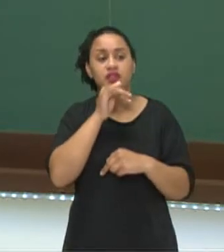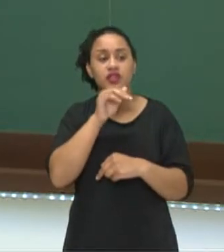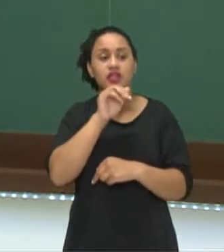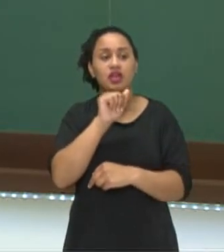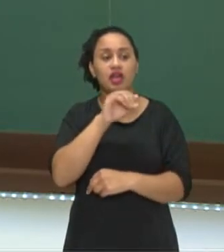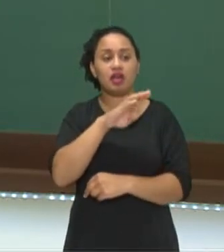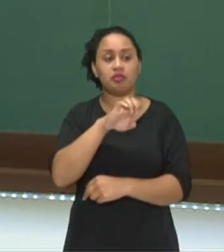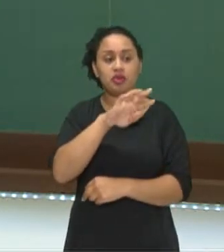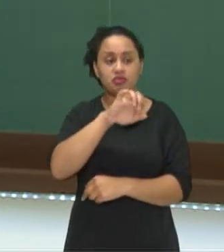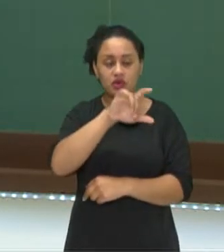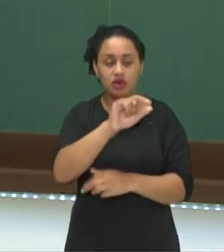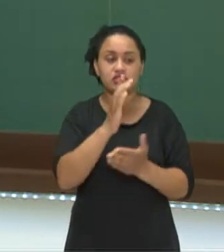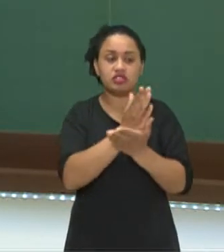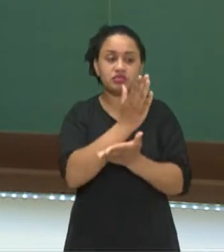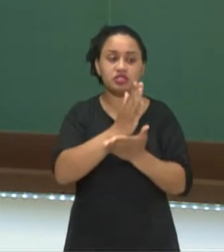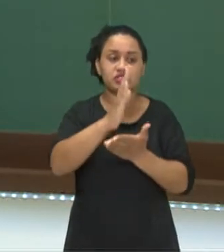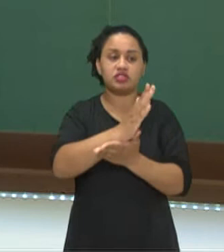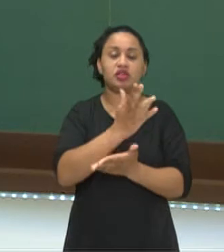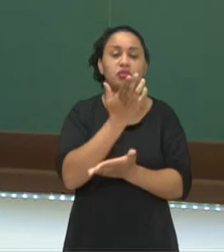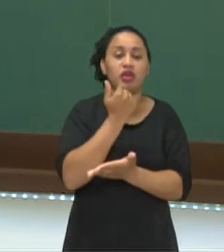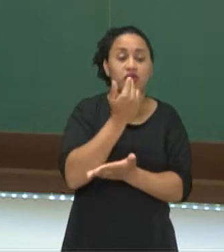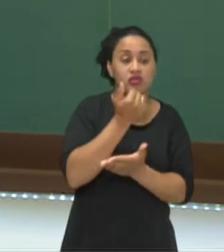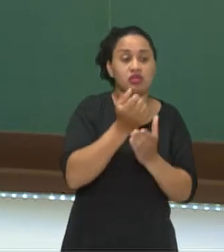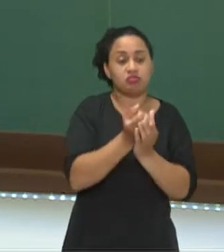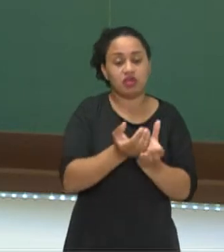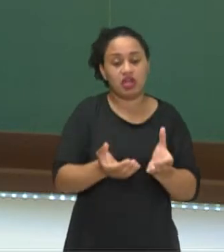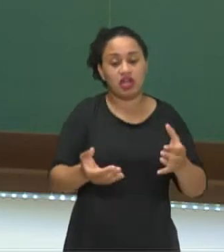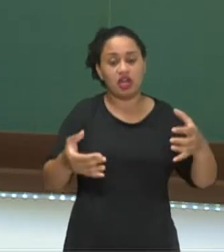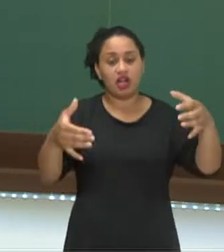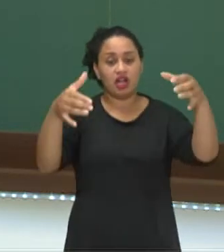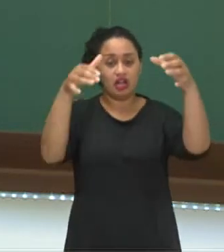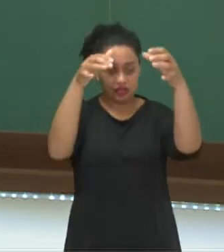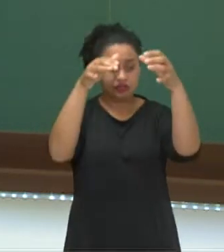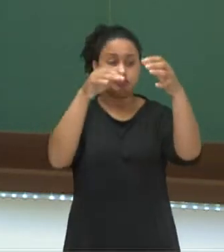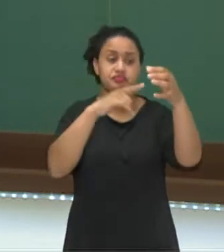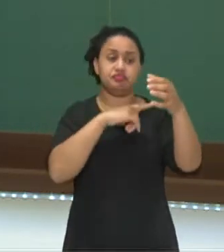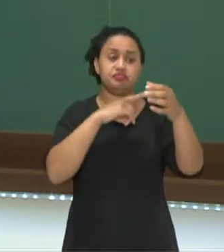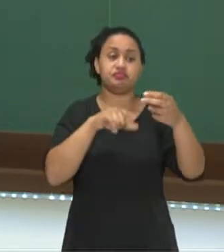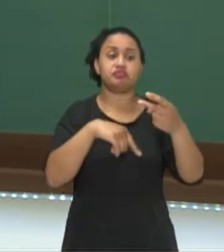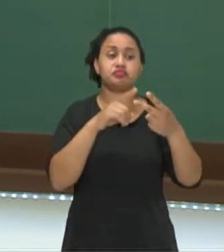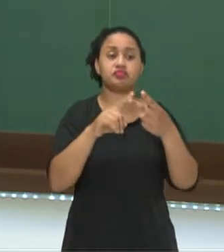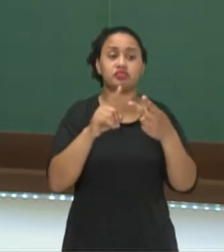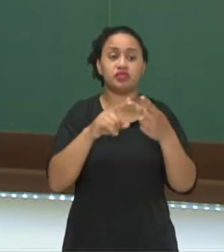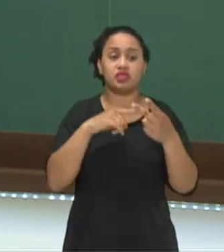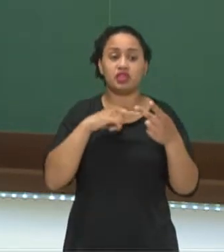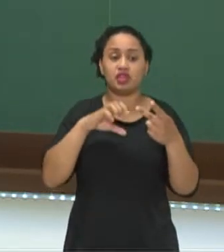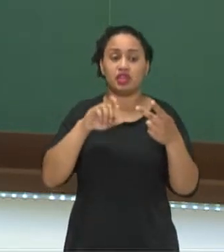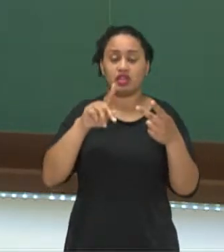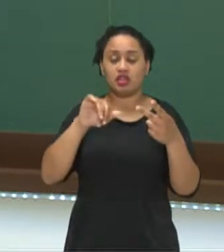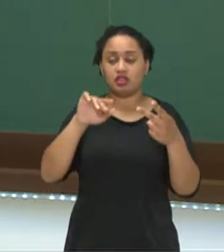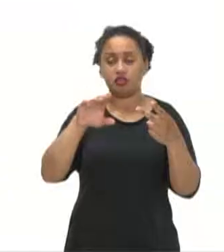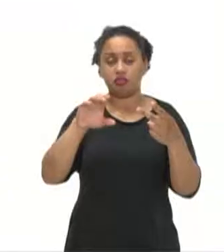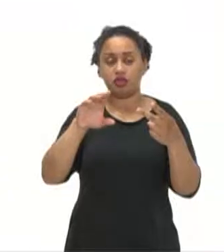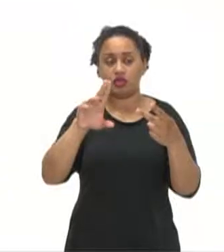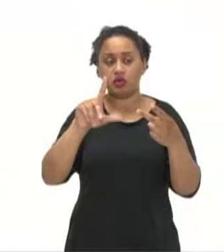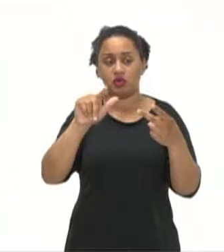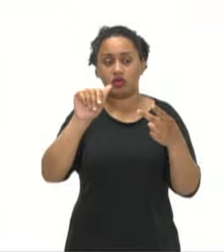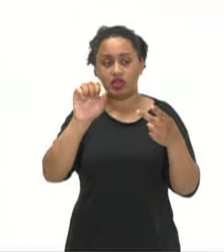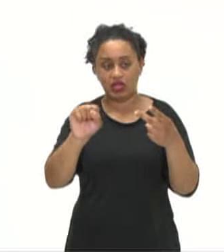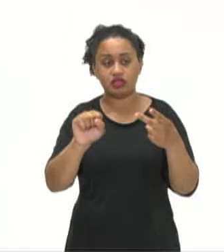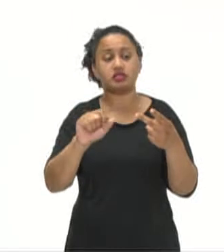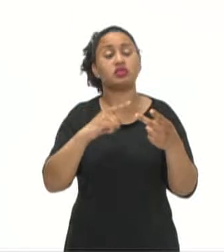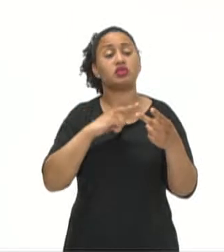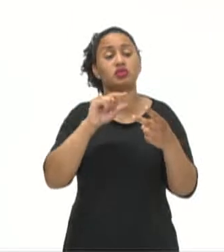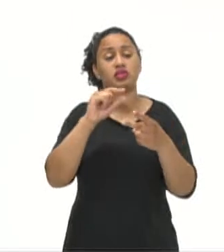amebócito, pela distribuição de nutrientes ao longo de todo o corpo. Nós temos as espículas, olha só,